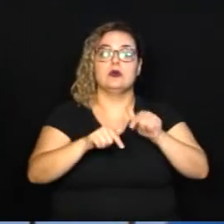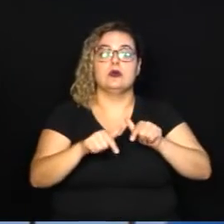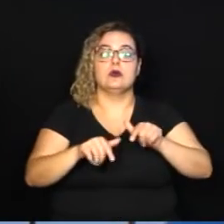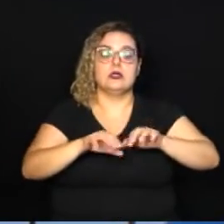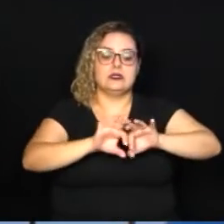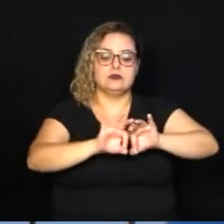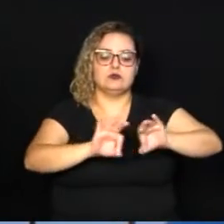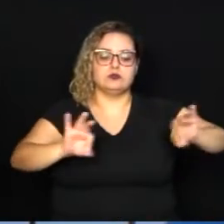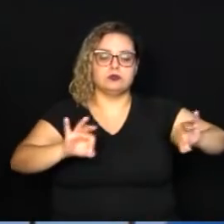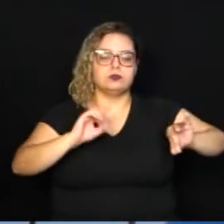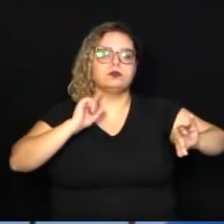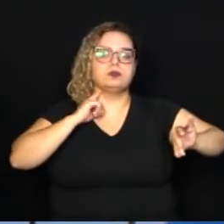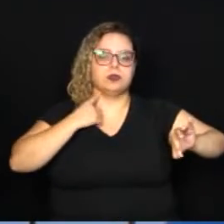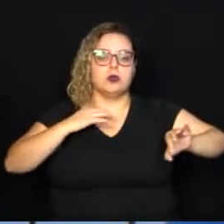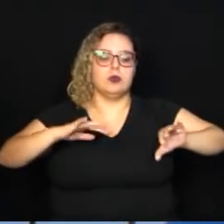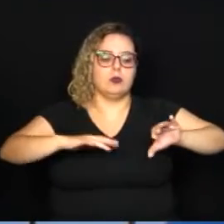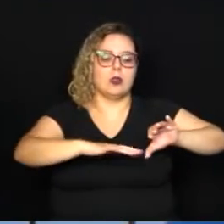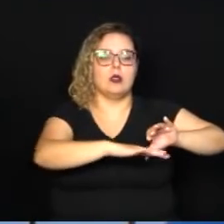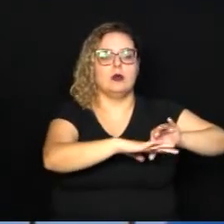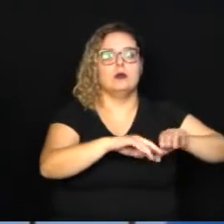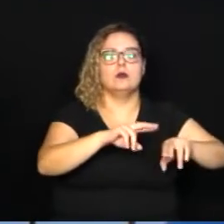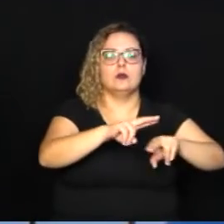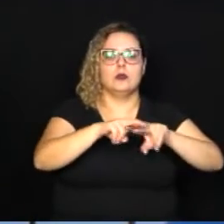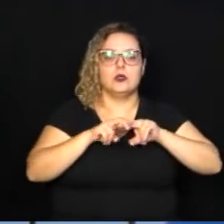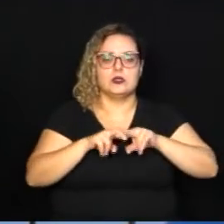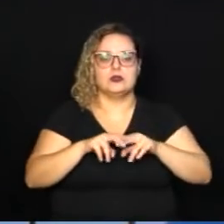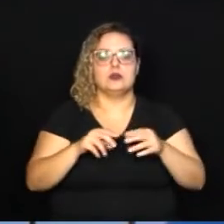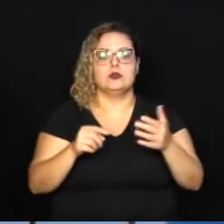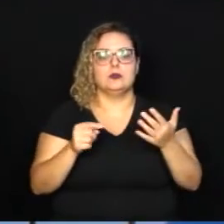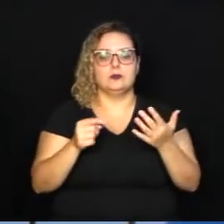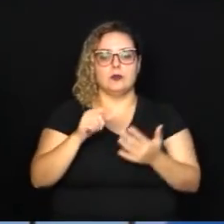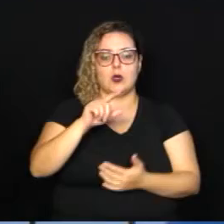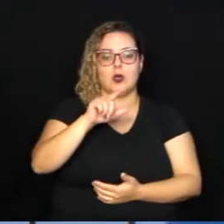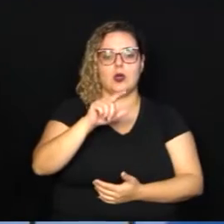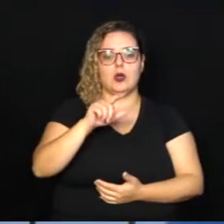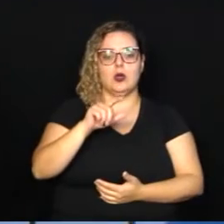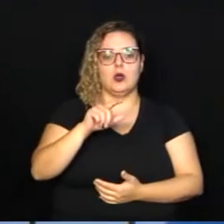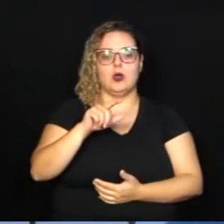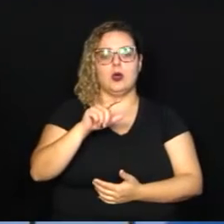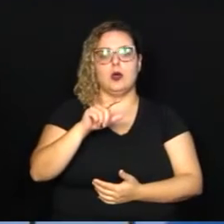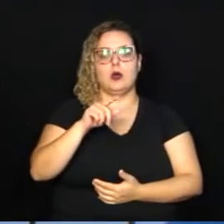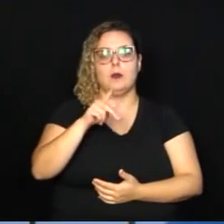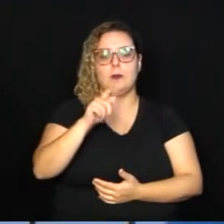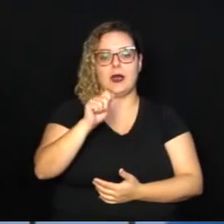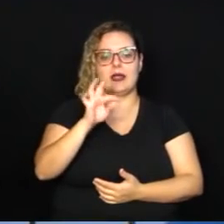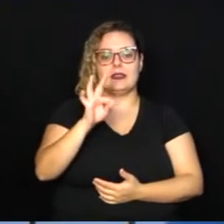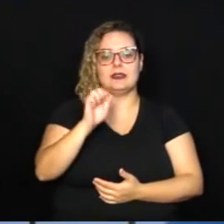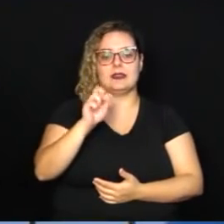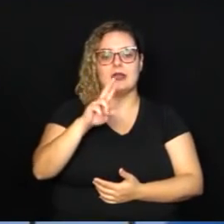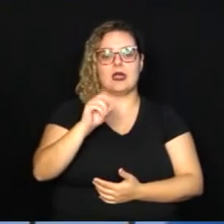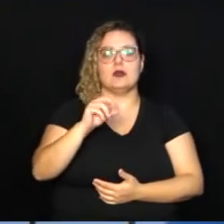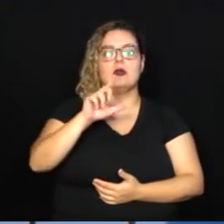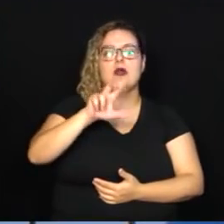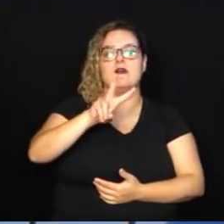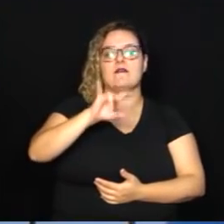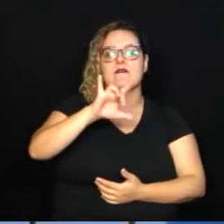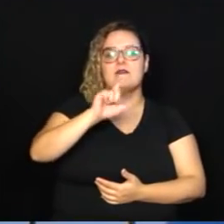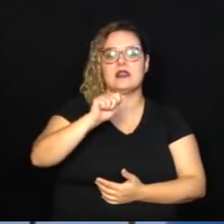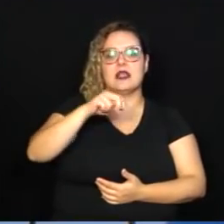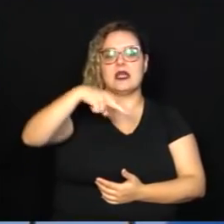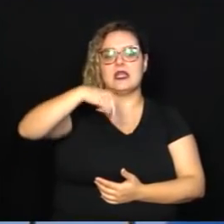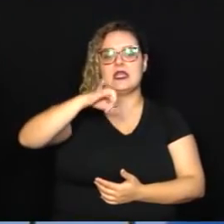de redes da Sanasa. Por isso, os bairros loteamento Luiz Pataro, Vila Ninoca,